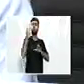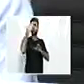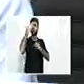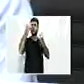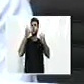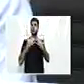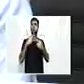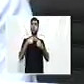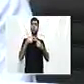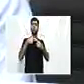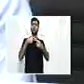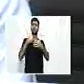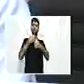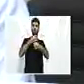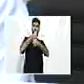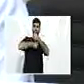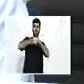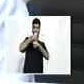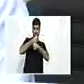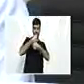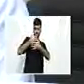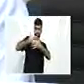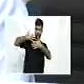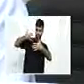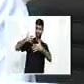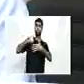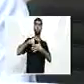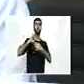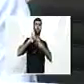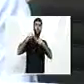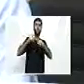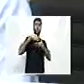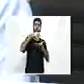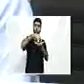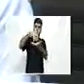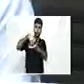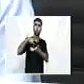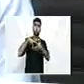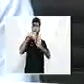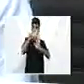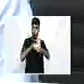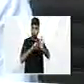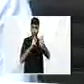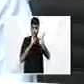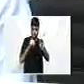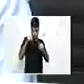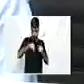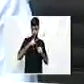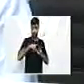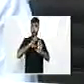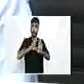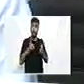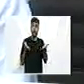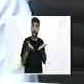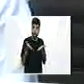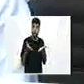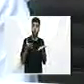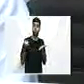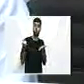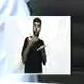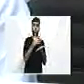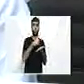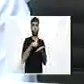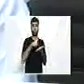porque até o ano passado todas as entidades vinham em projeto de lei como esse só que agora houve uma